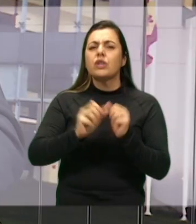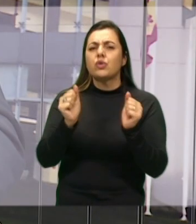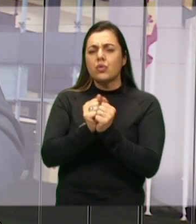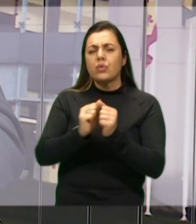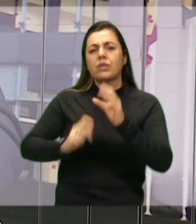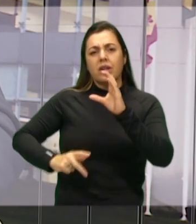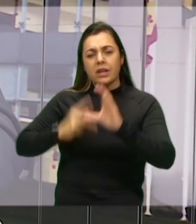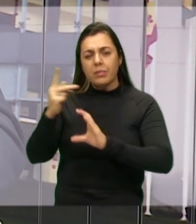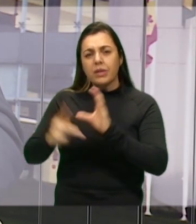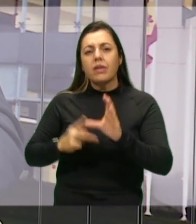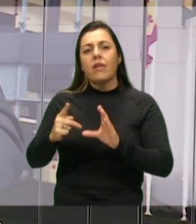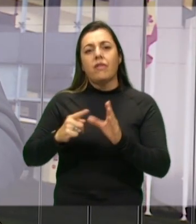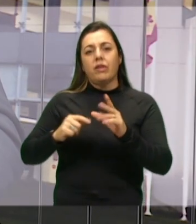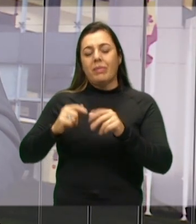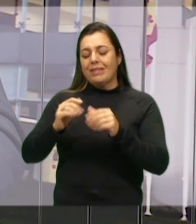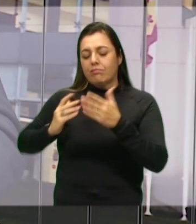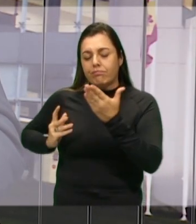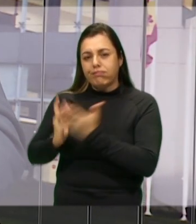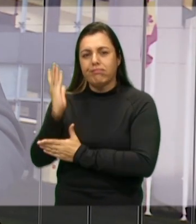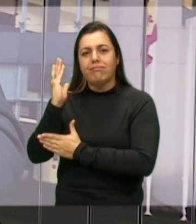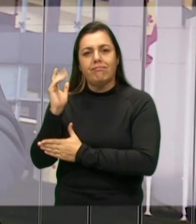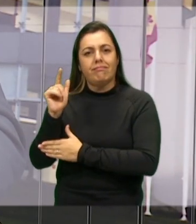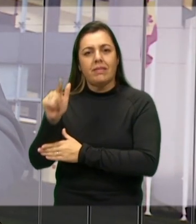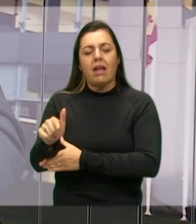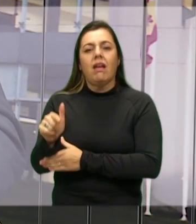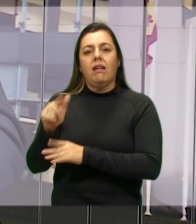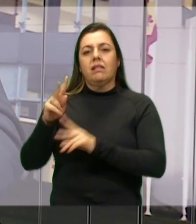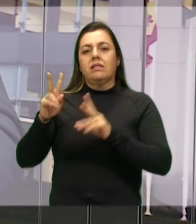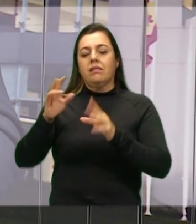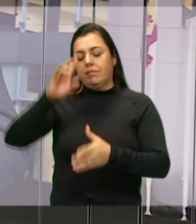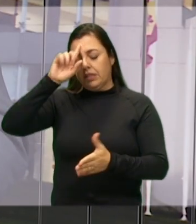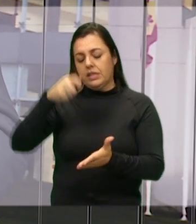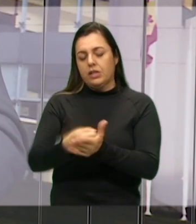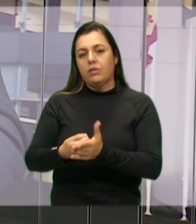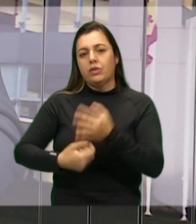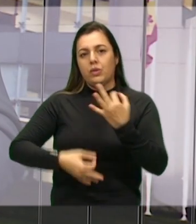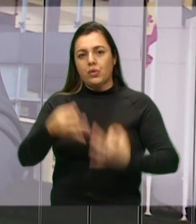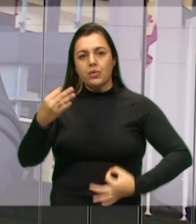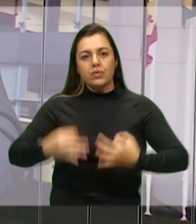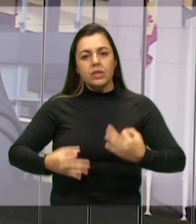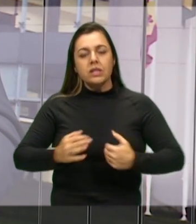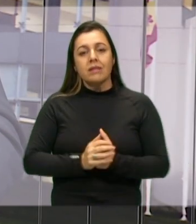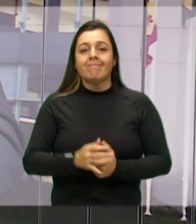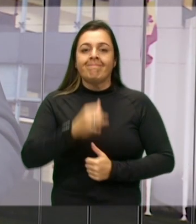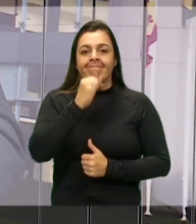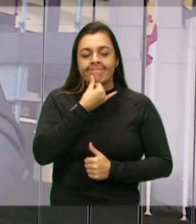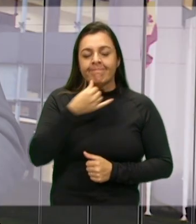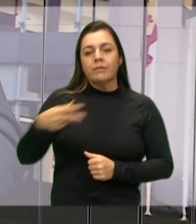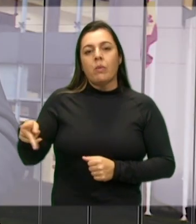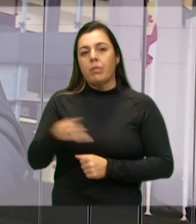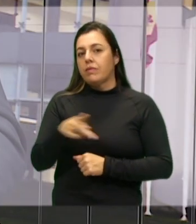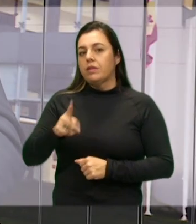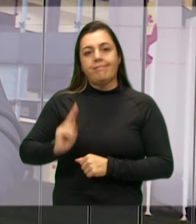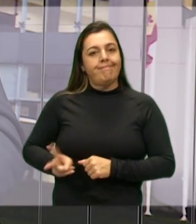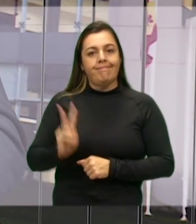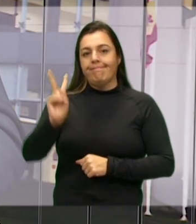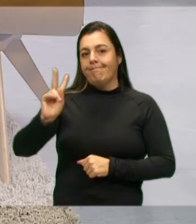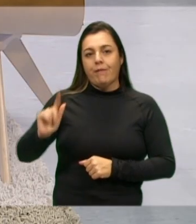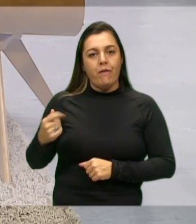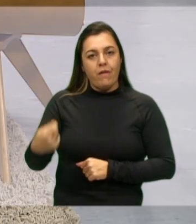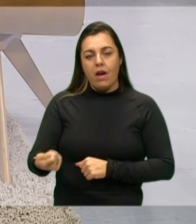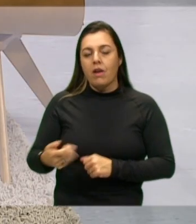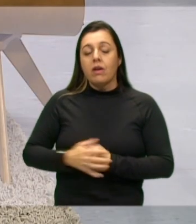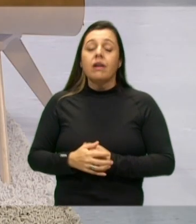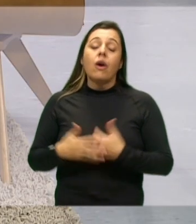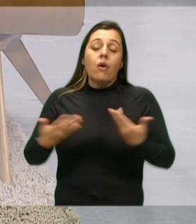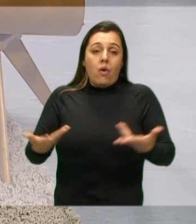de Vereadores, foi um tratoraço nessa lei, nessa decisão judicial da Justiça, e, infelizmente, o professor não foi valorizado. Sem